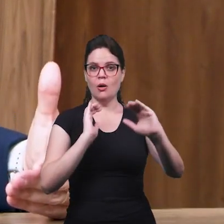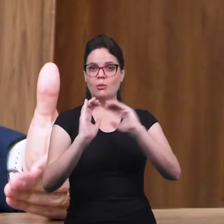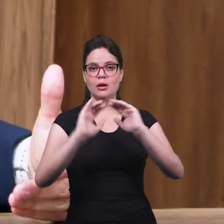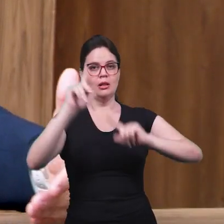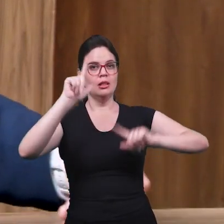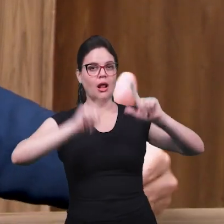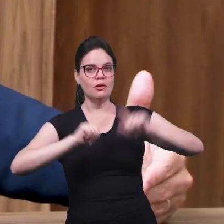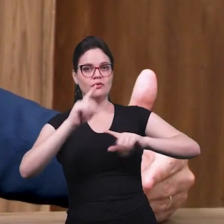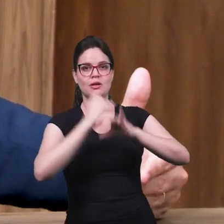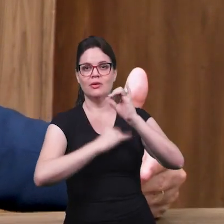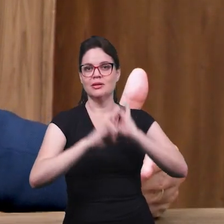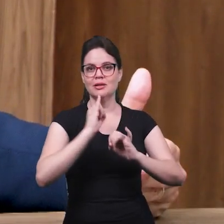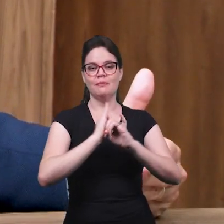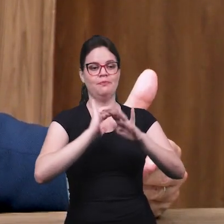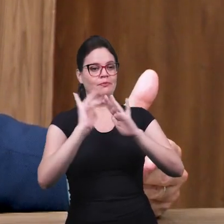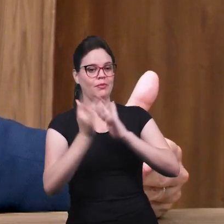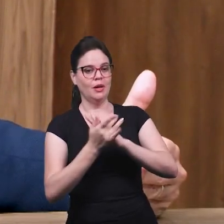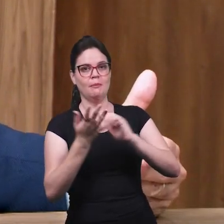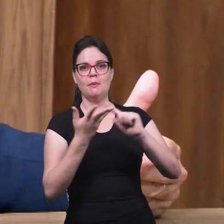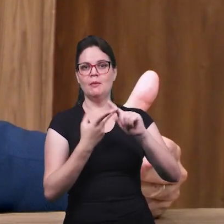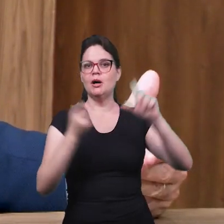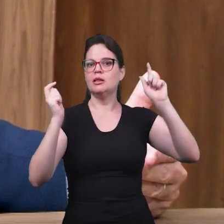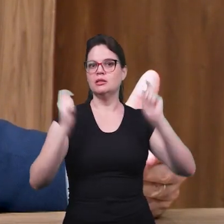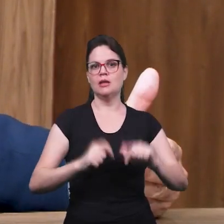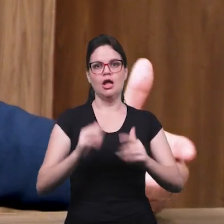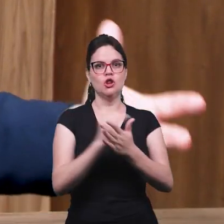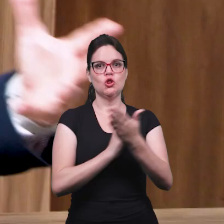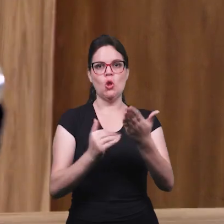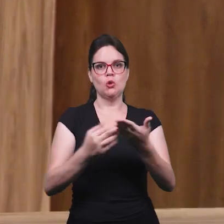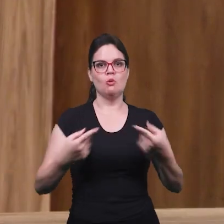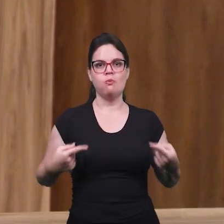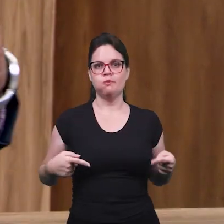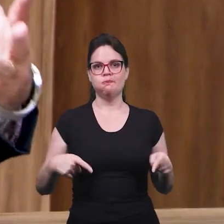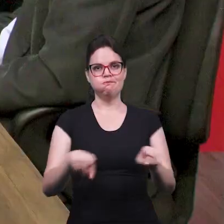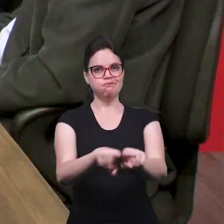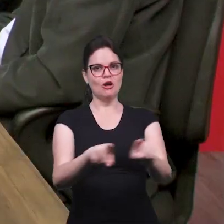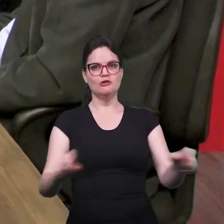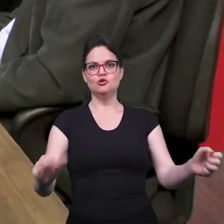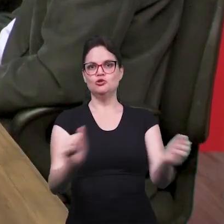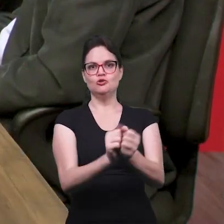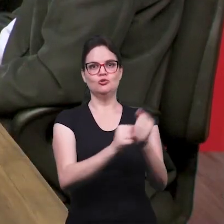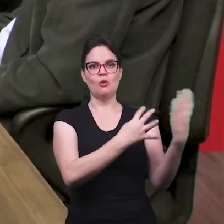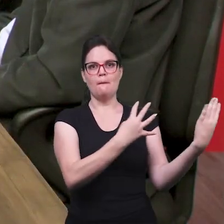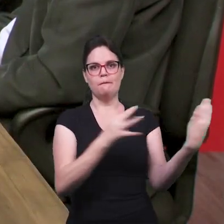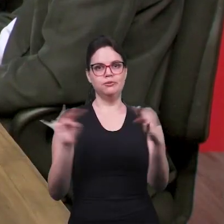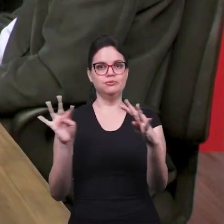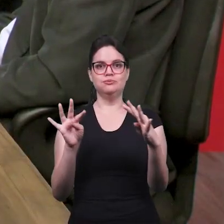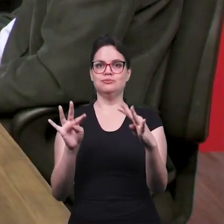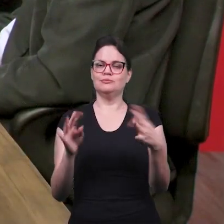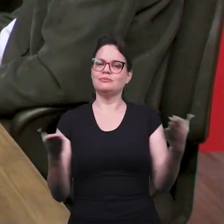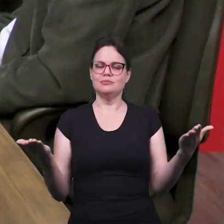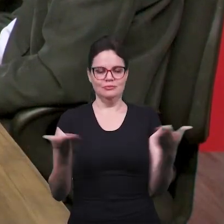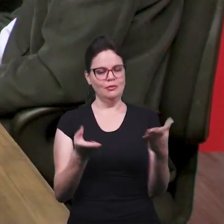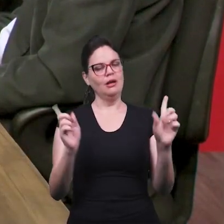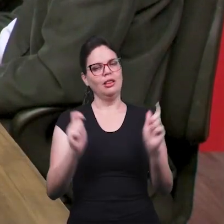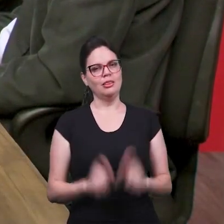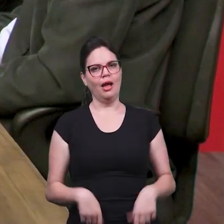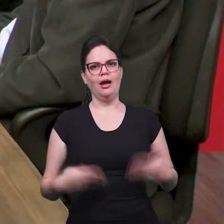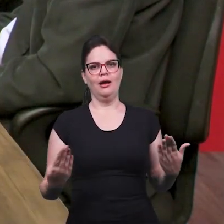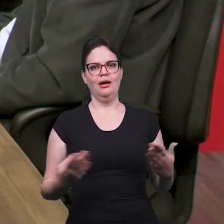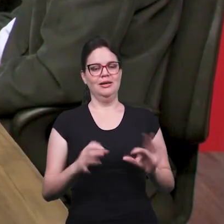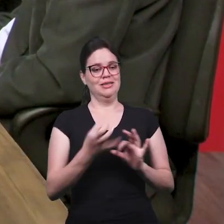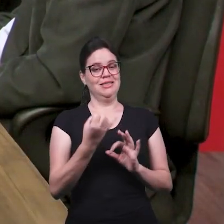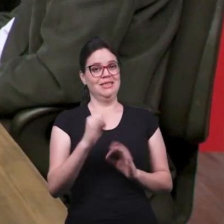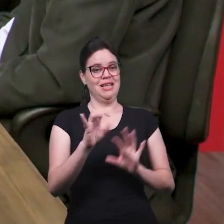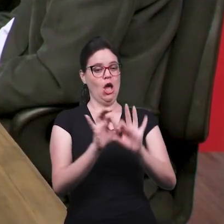é algo completamente possível, né? De todos acompanharem. Hoje nós estamos numa era da informação